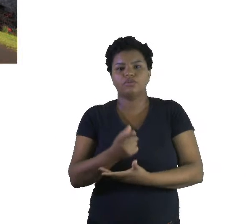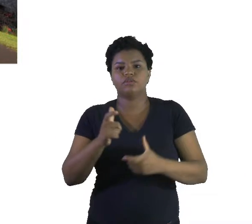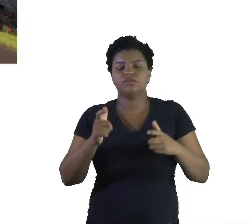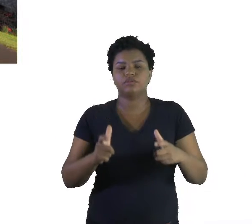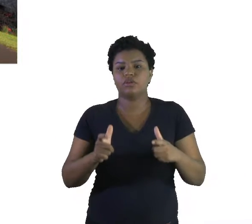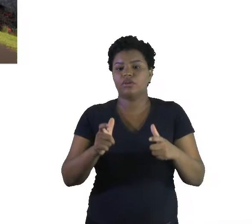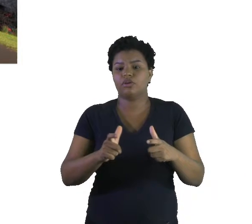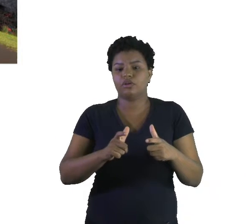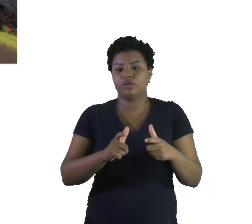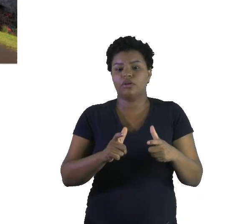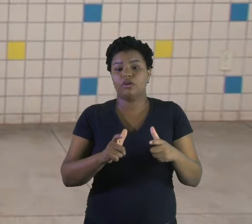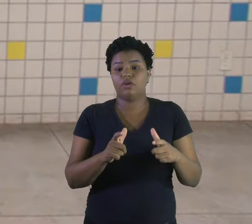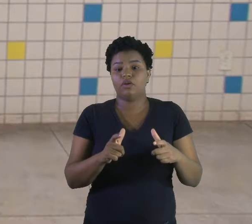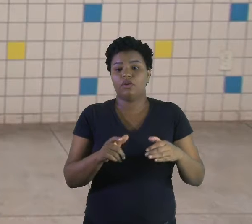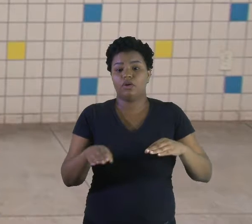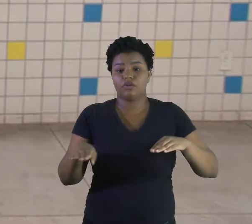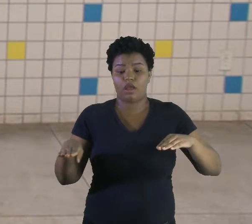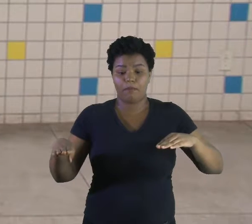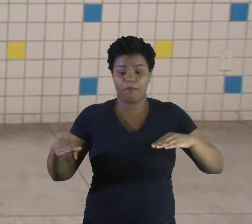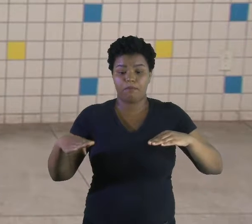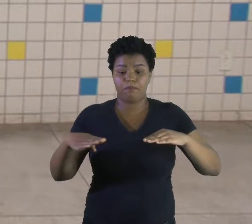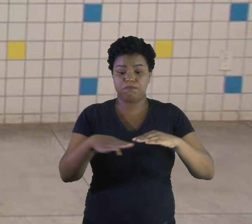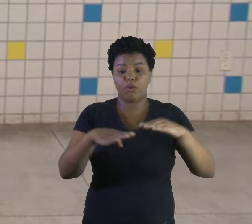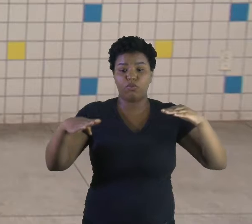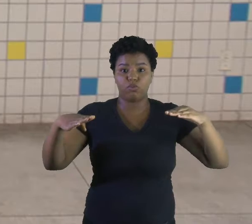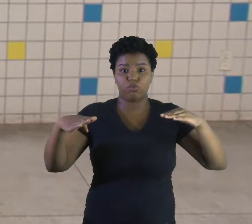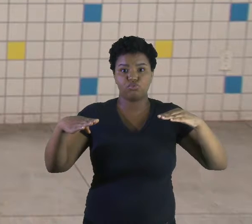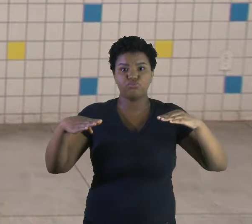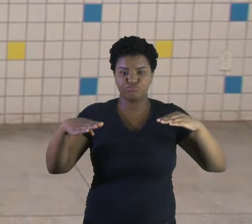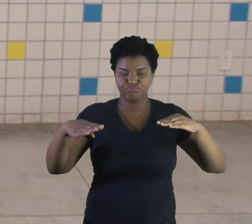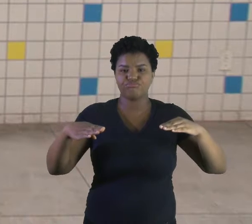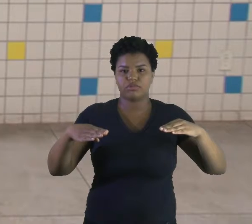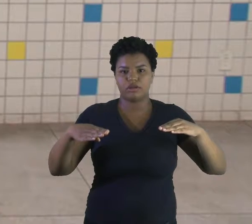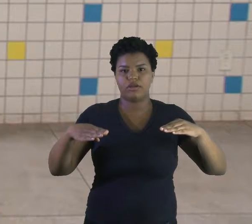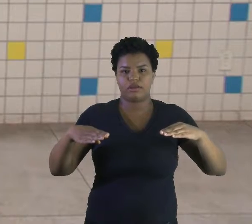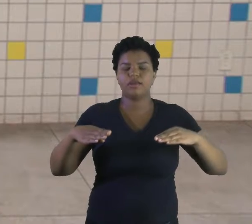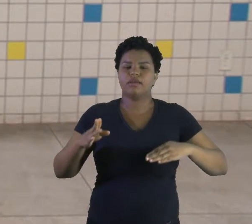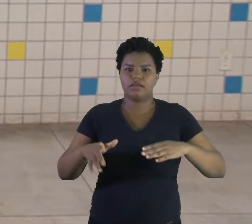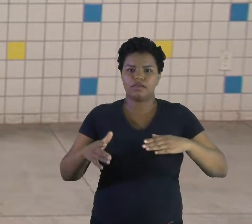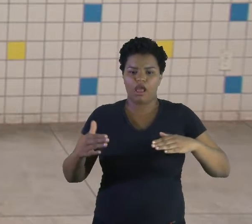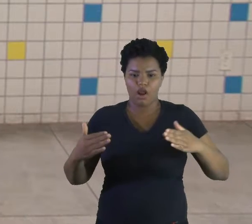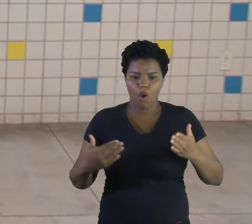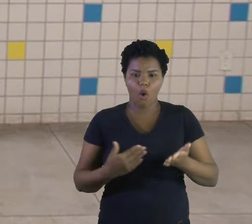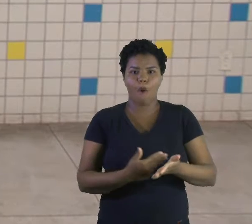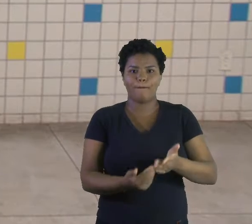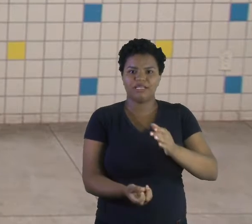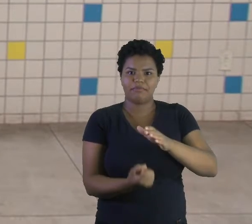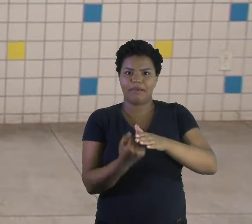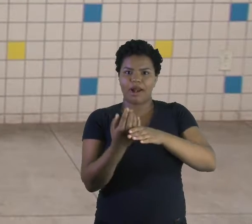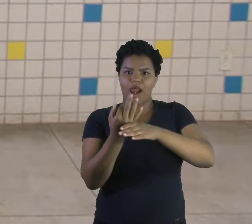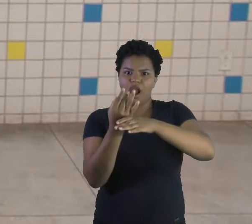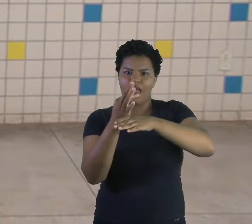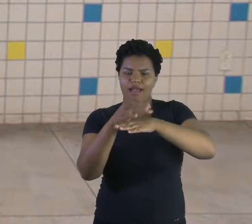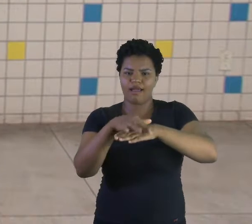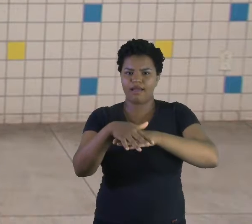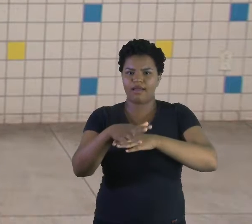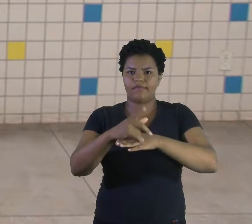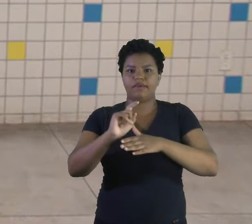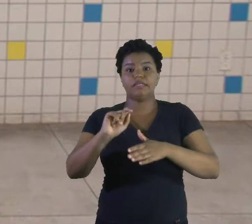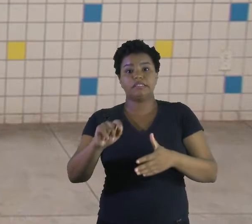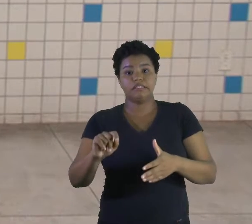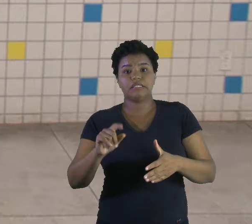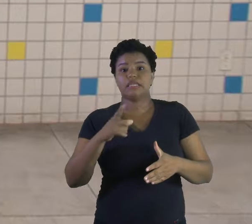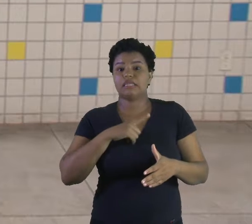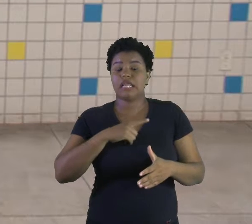locais onde as placas se encontram. Ao entrar em atividade, seus efeitos representam um